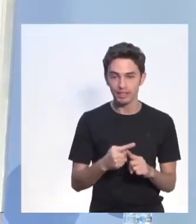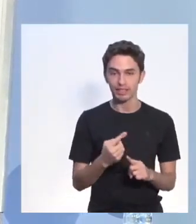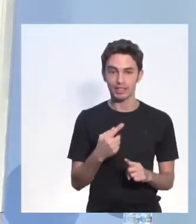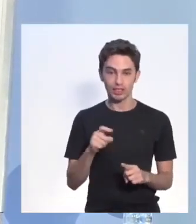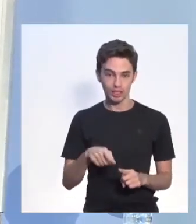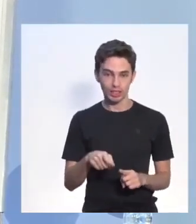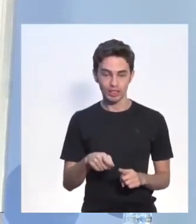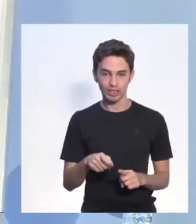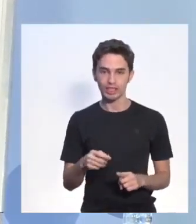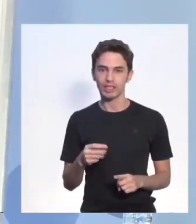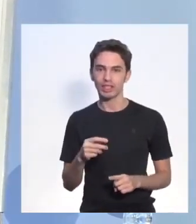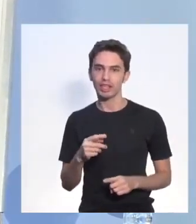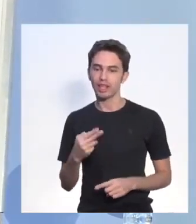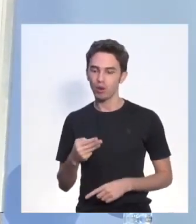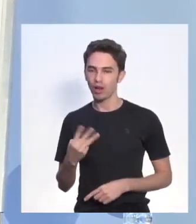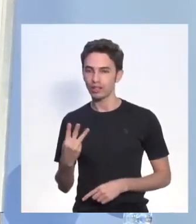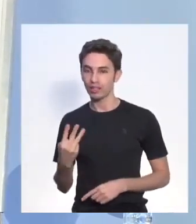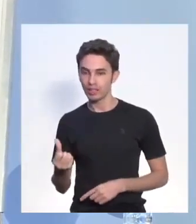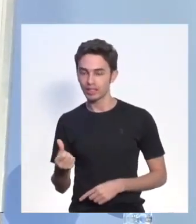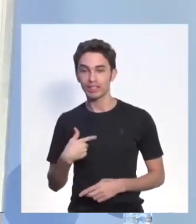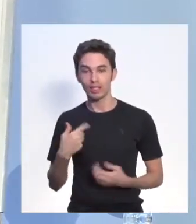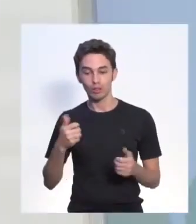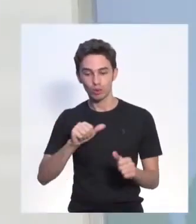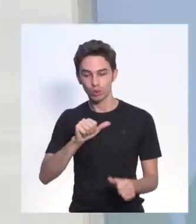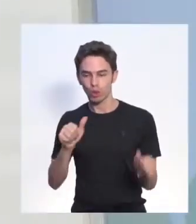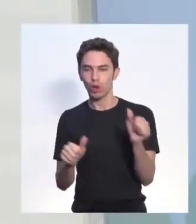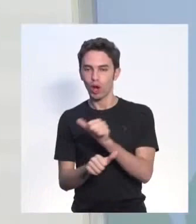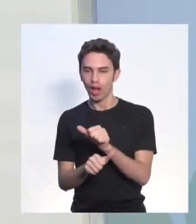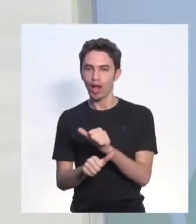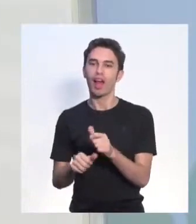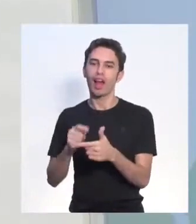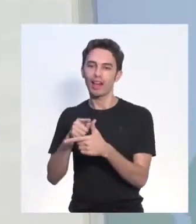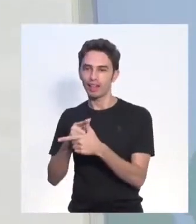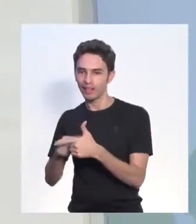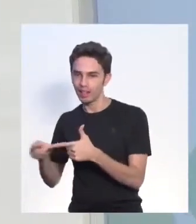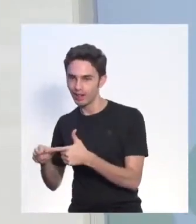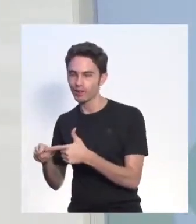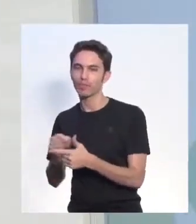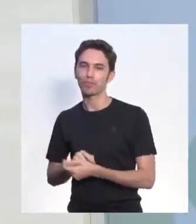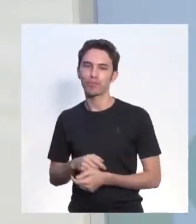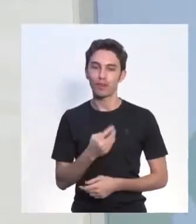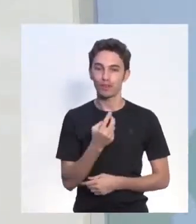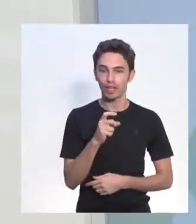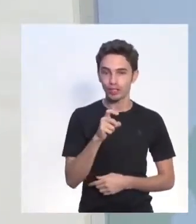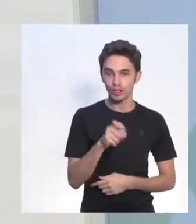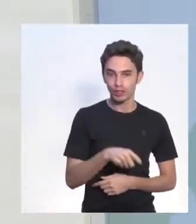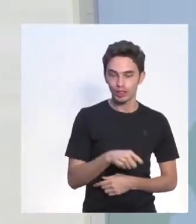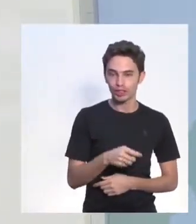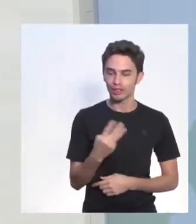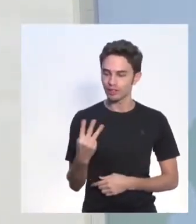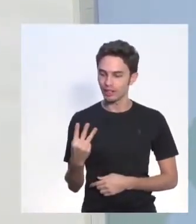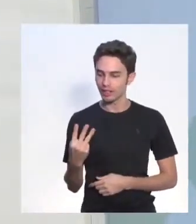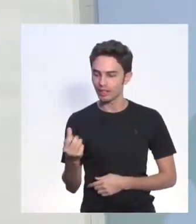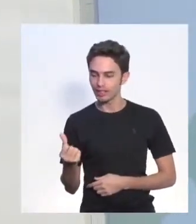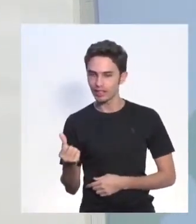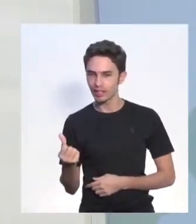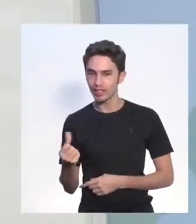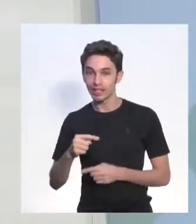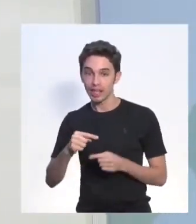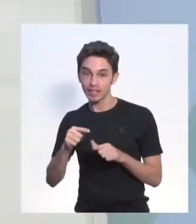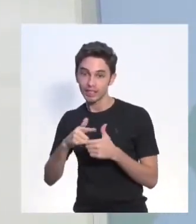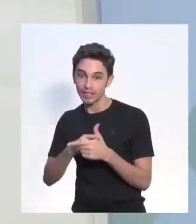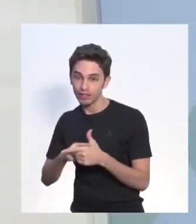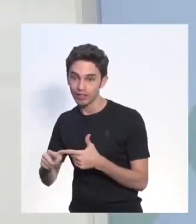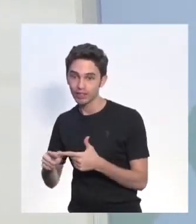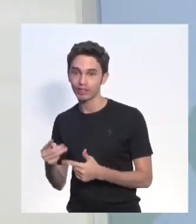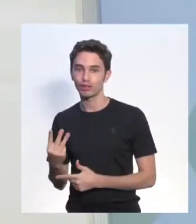a divisão. Então, vou fazer 36 dividido por 3. Se você não souber de cabeça, a tábua do 3 vai dar